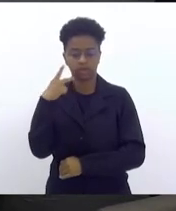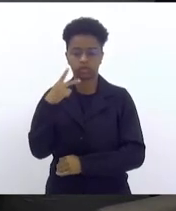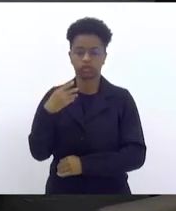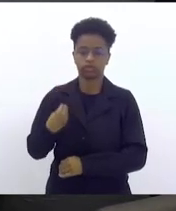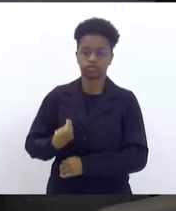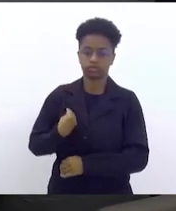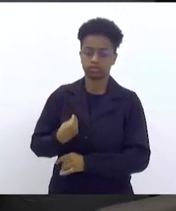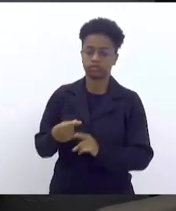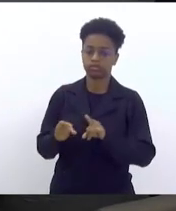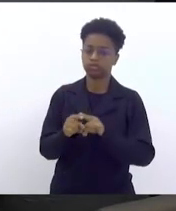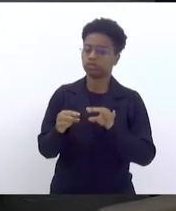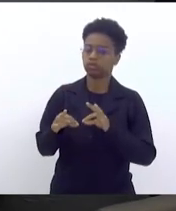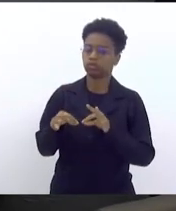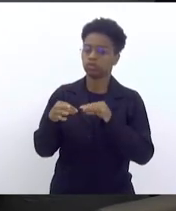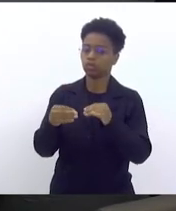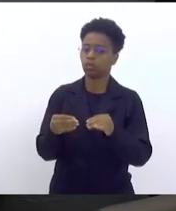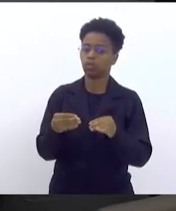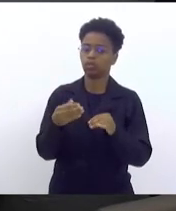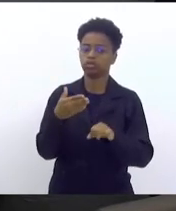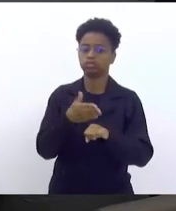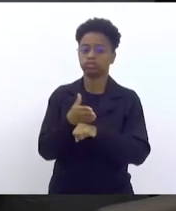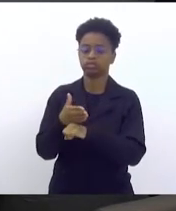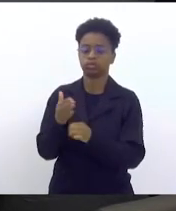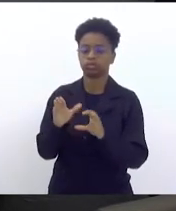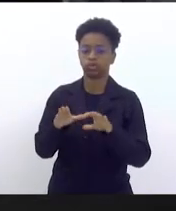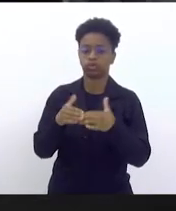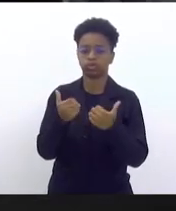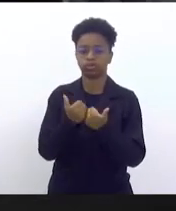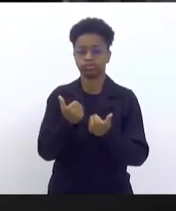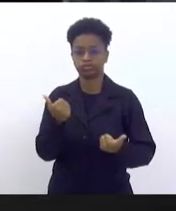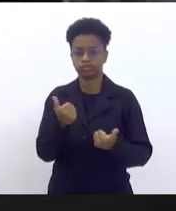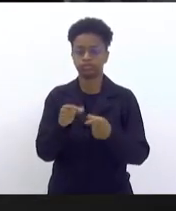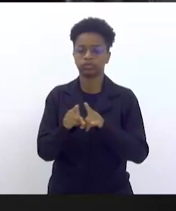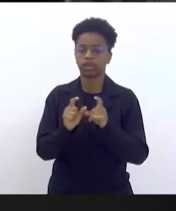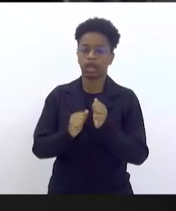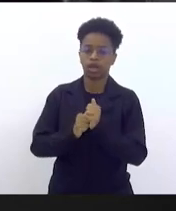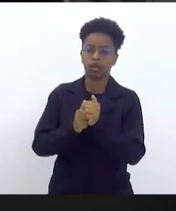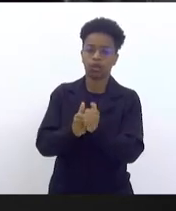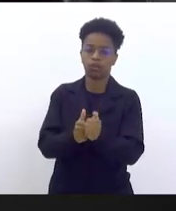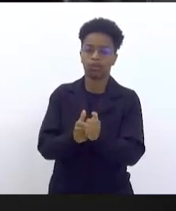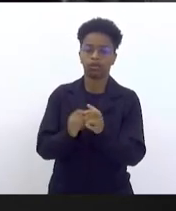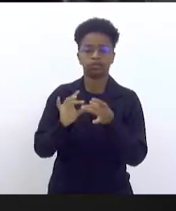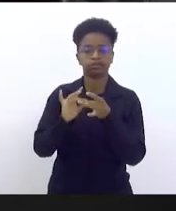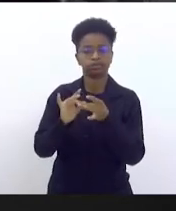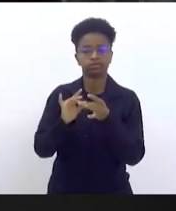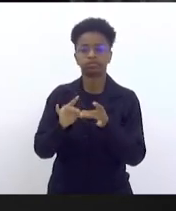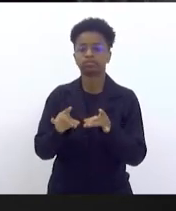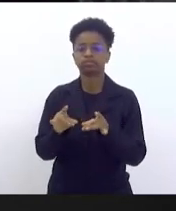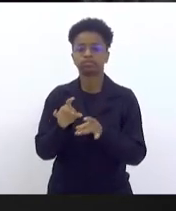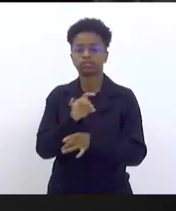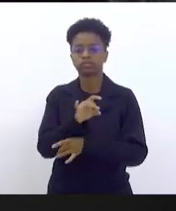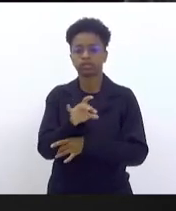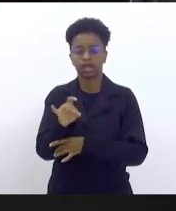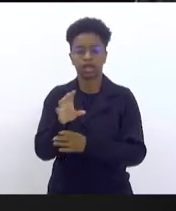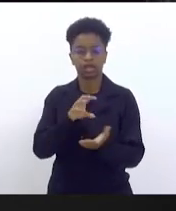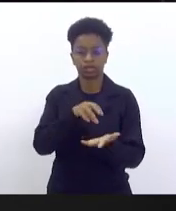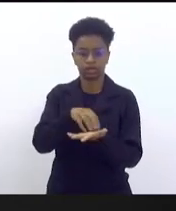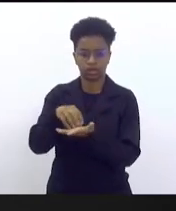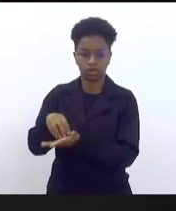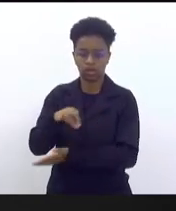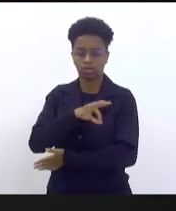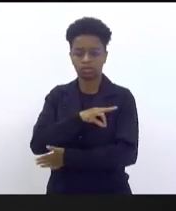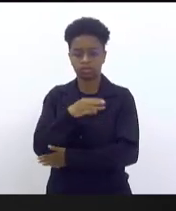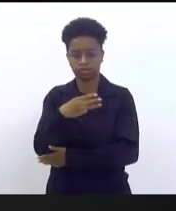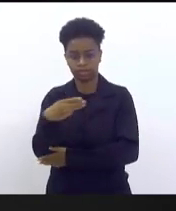que fazem parte aqui da assessoria que acompanha de perto de cada órgão seja da Polícia Militar Polícia